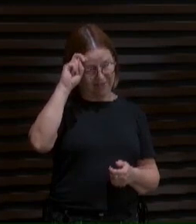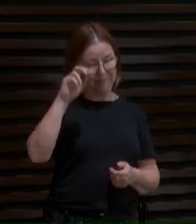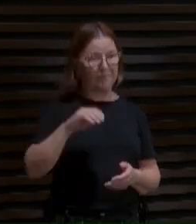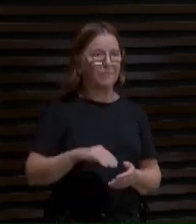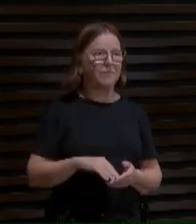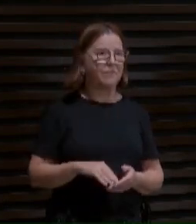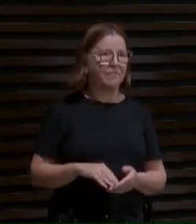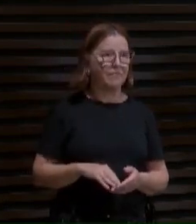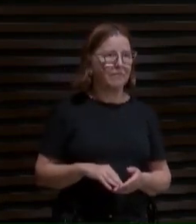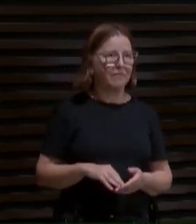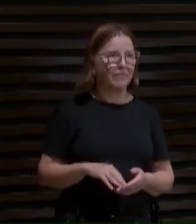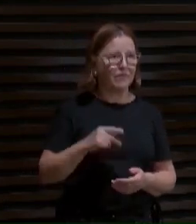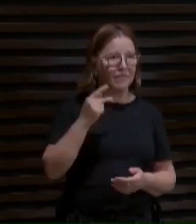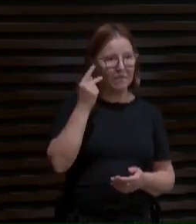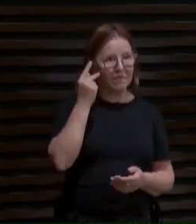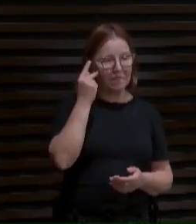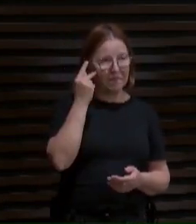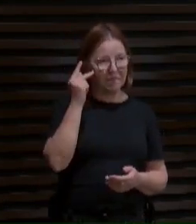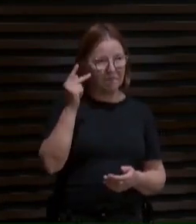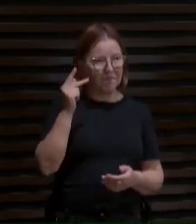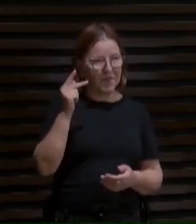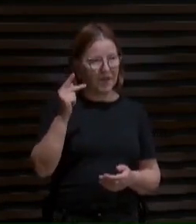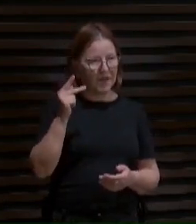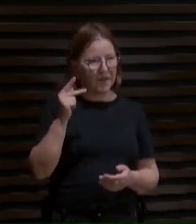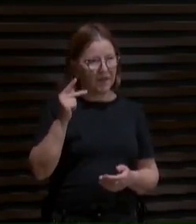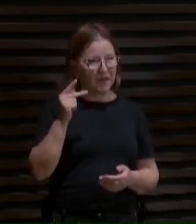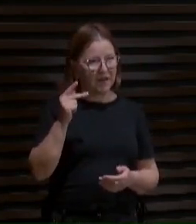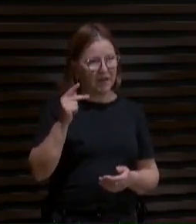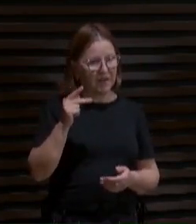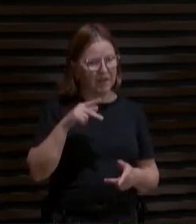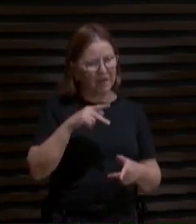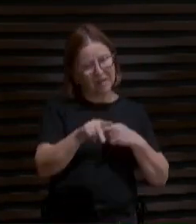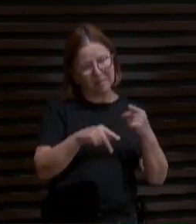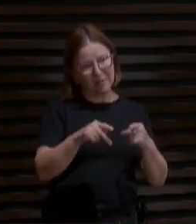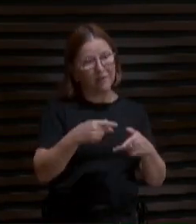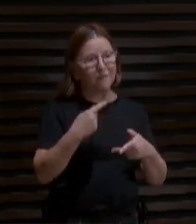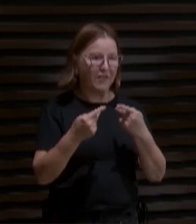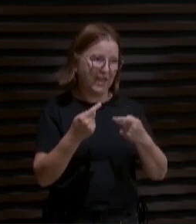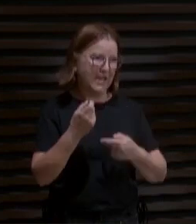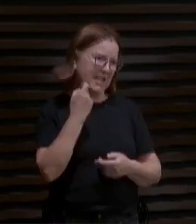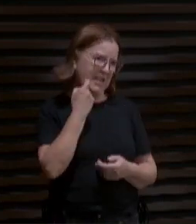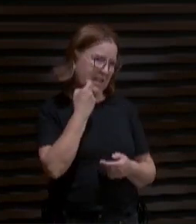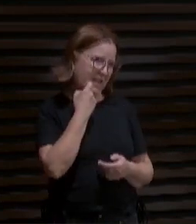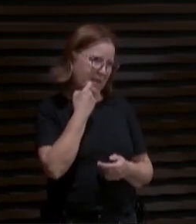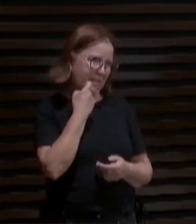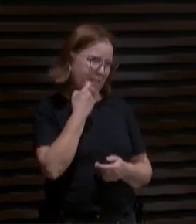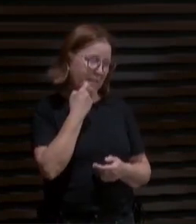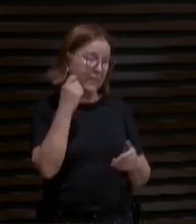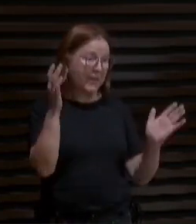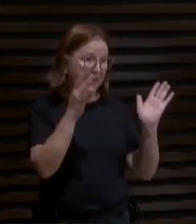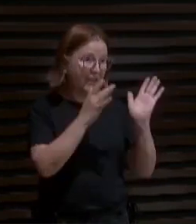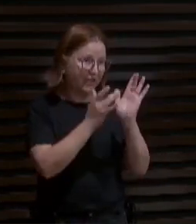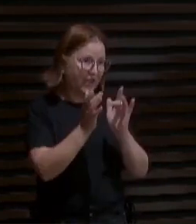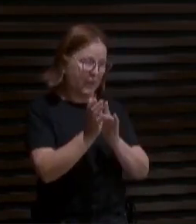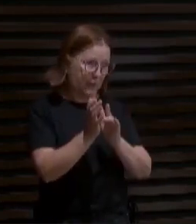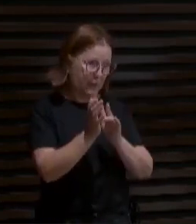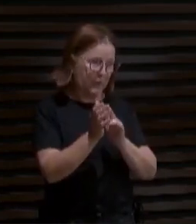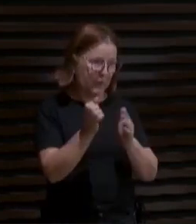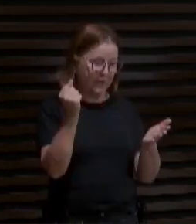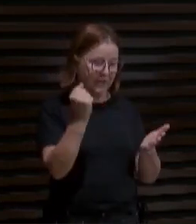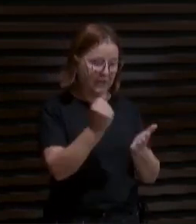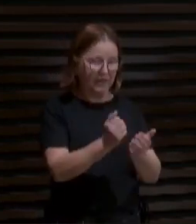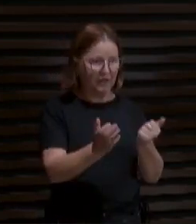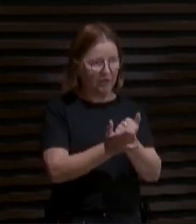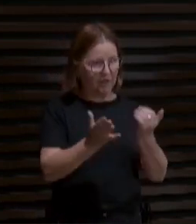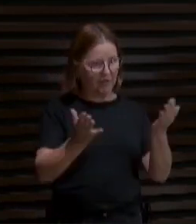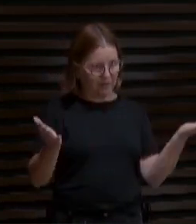um grande grupo foi uma sexta-feira, que Jesus foi